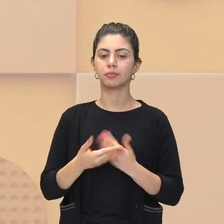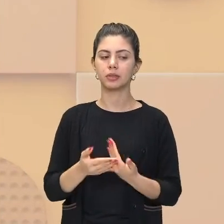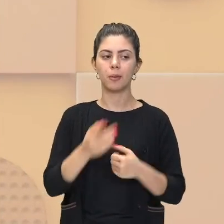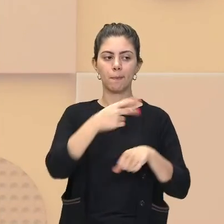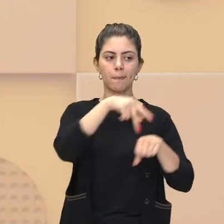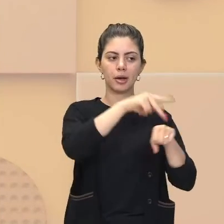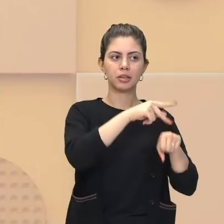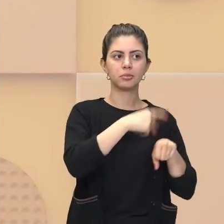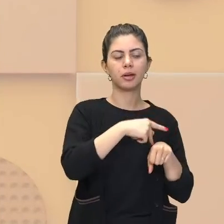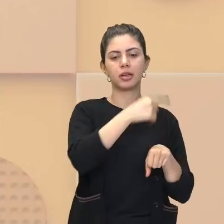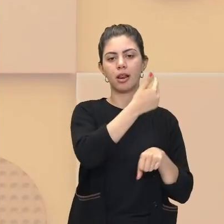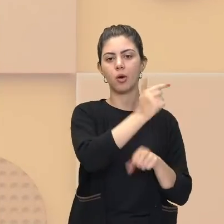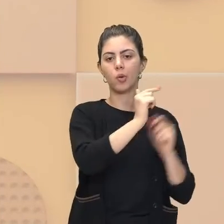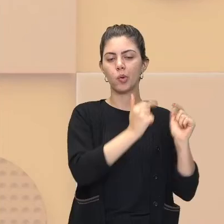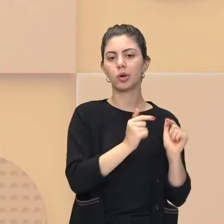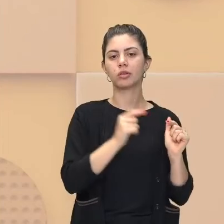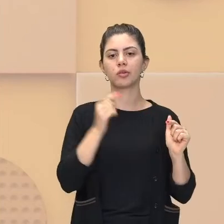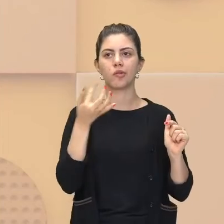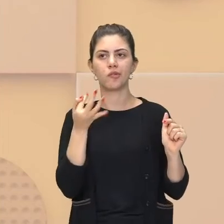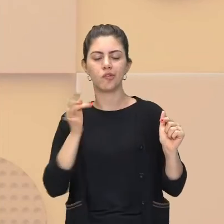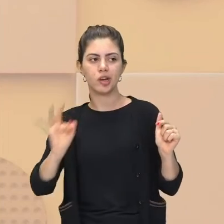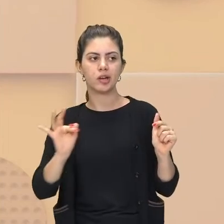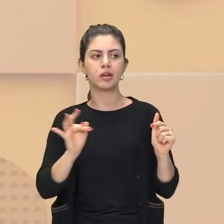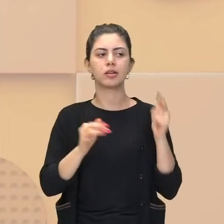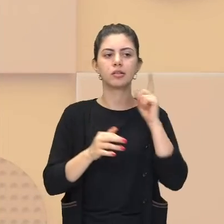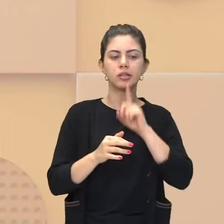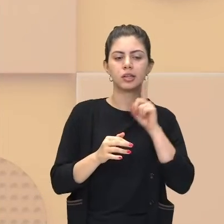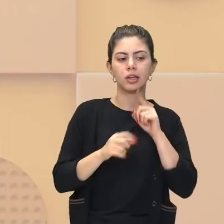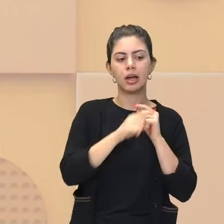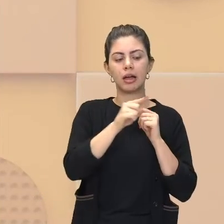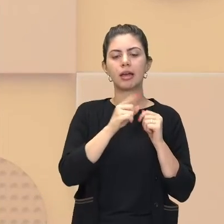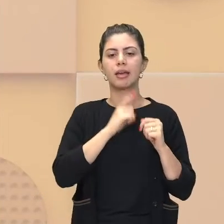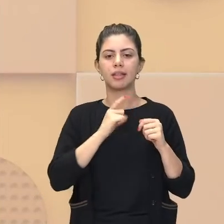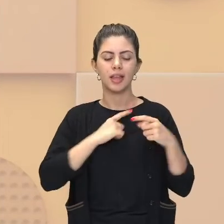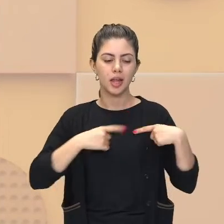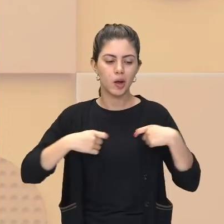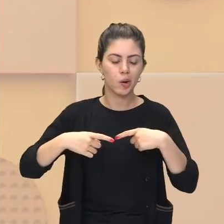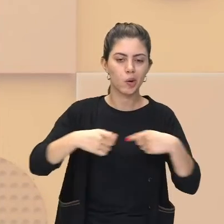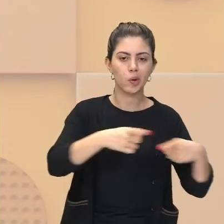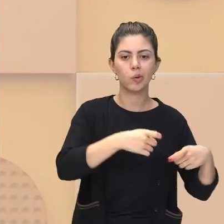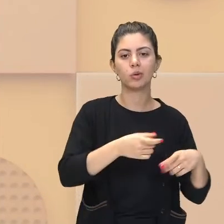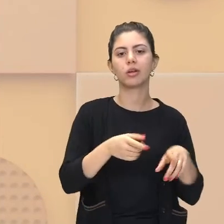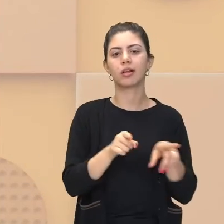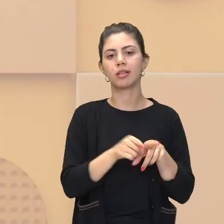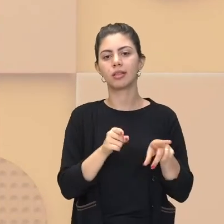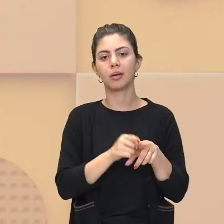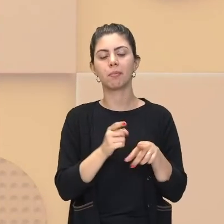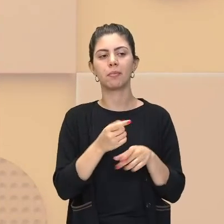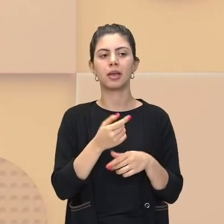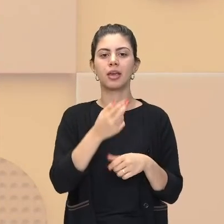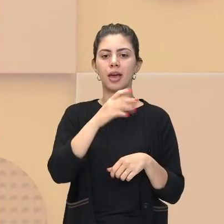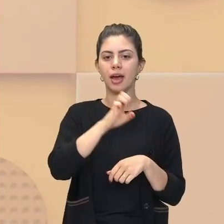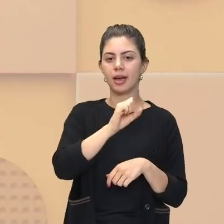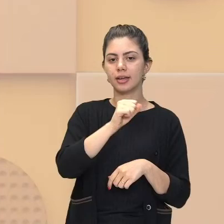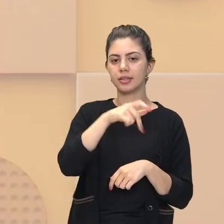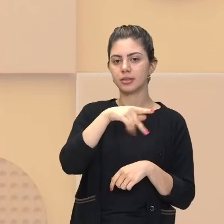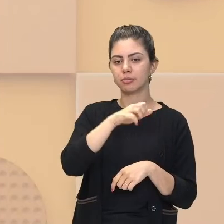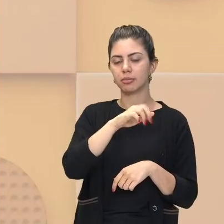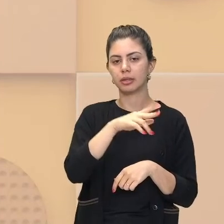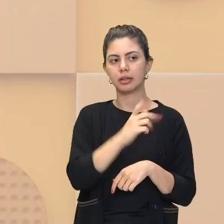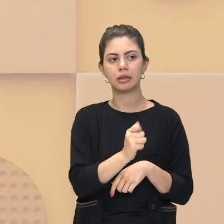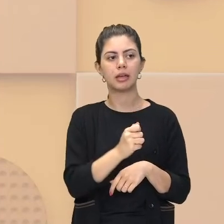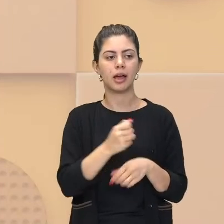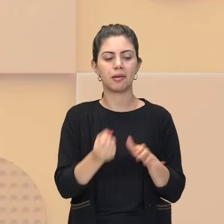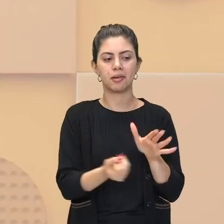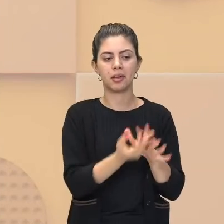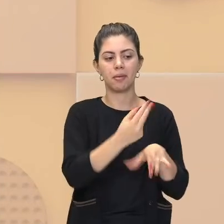países, França e Inglaterra, estão lutando na Guerra dos 100 Anos, a Espanha ainda não havia se formado